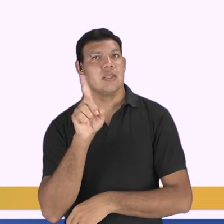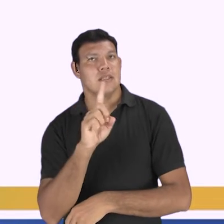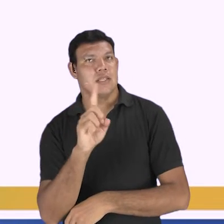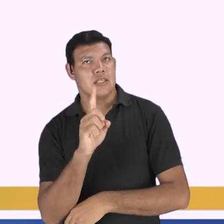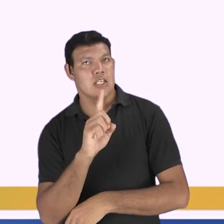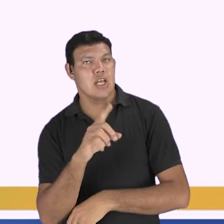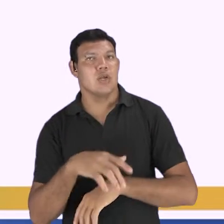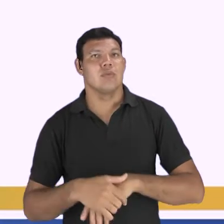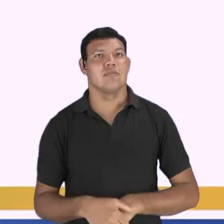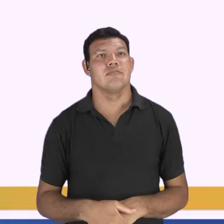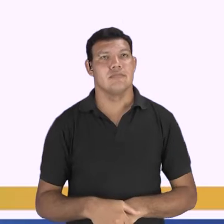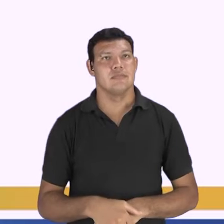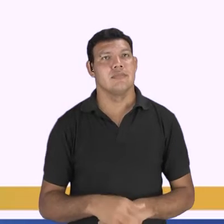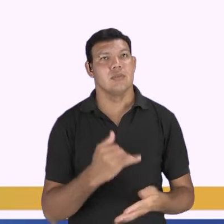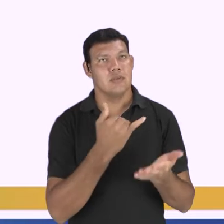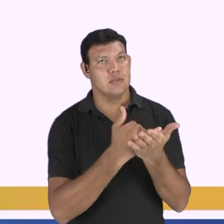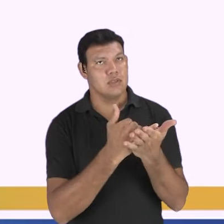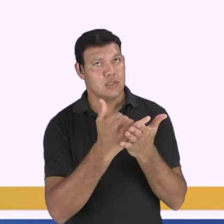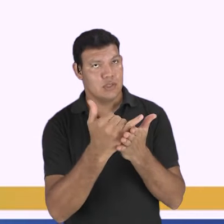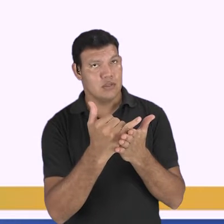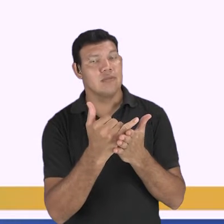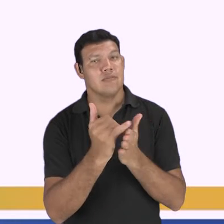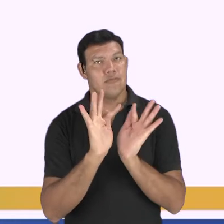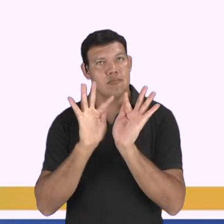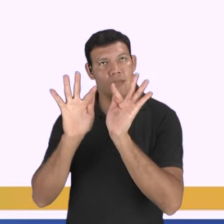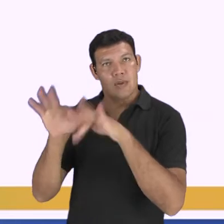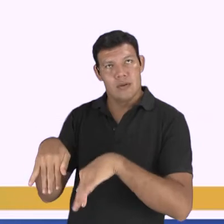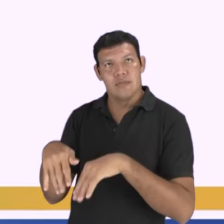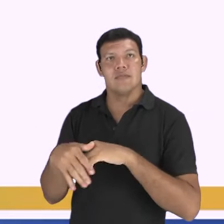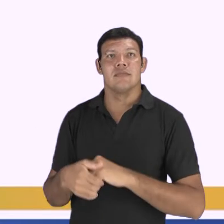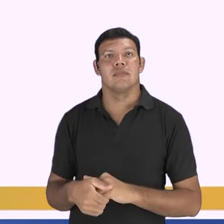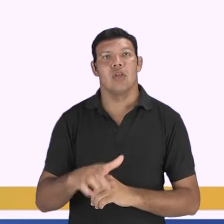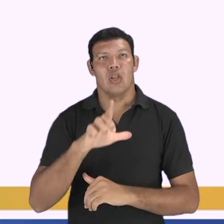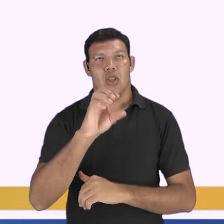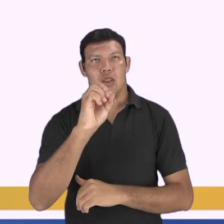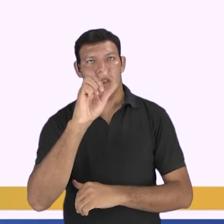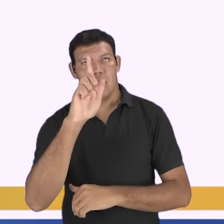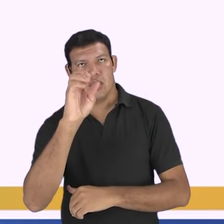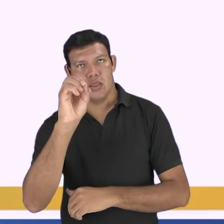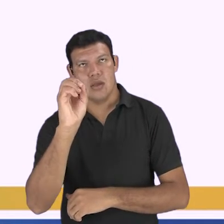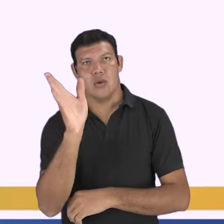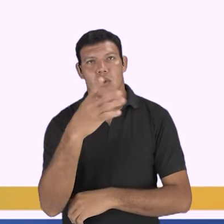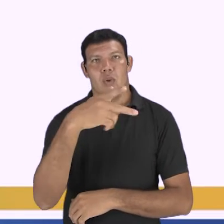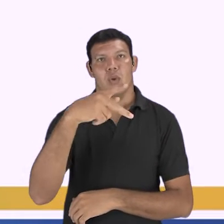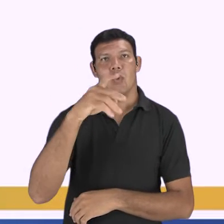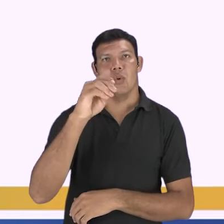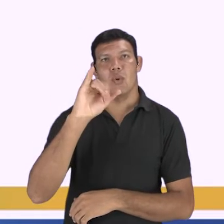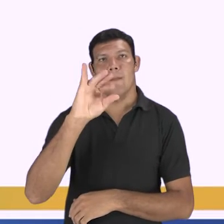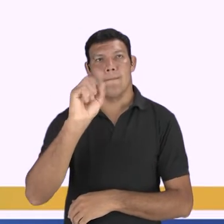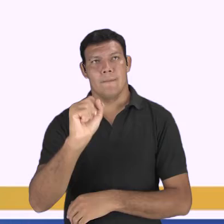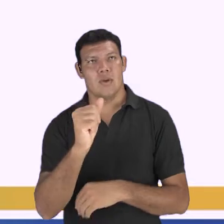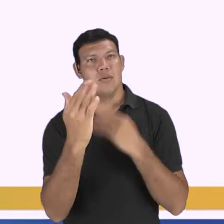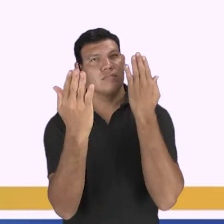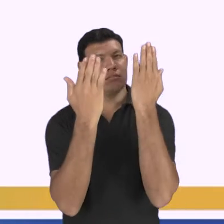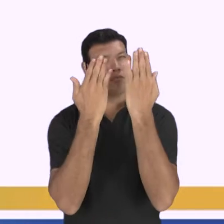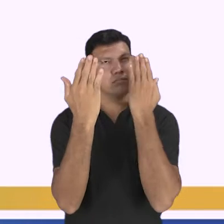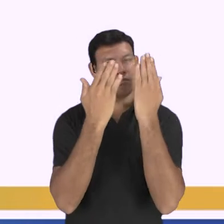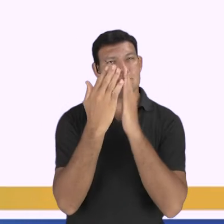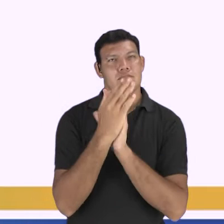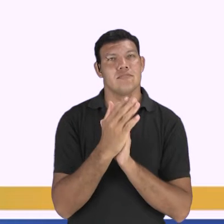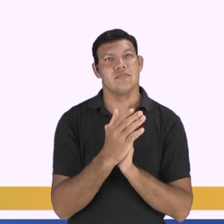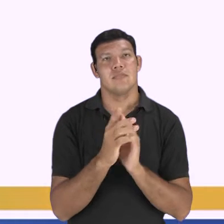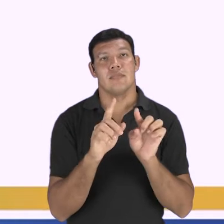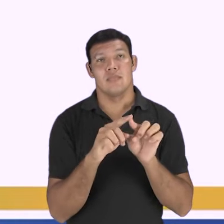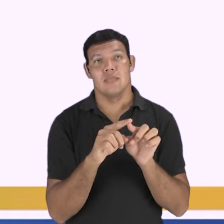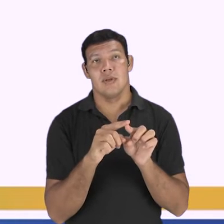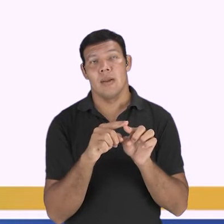Para introdução de conclusão, nós temos o portanto, o logo, o pois, tá? Comparação entre argumentos,